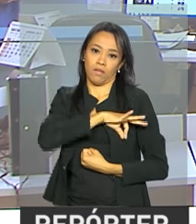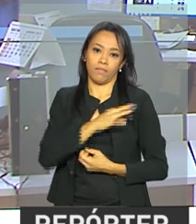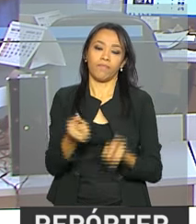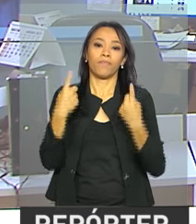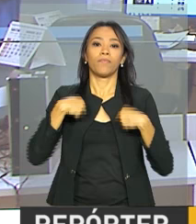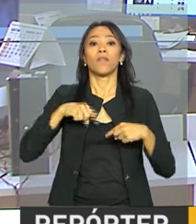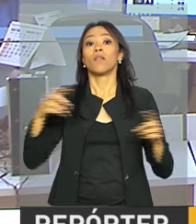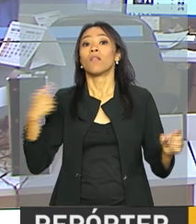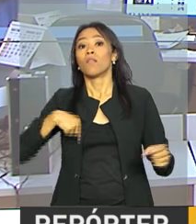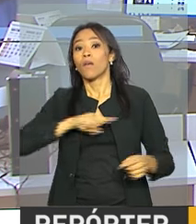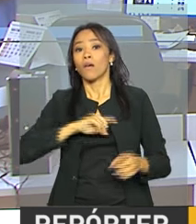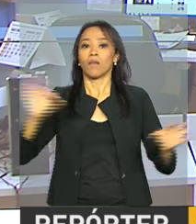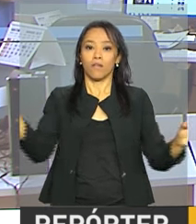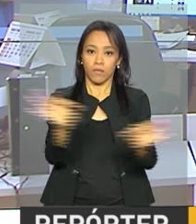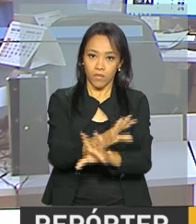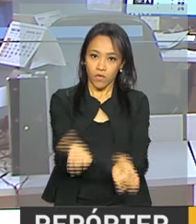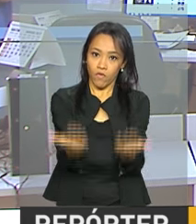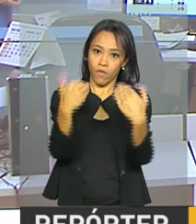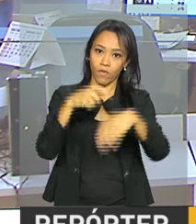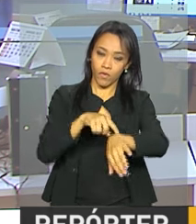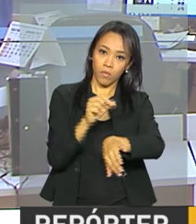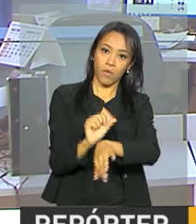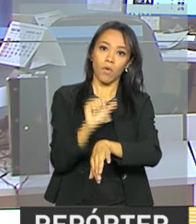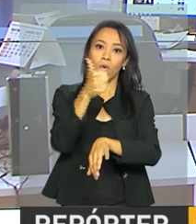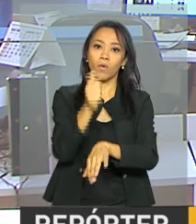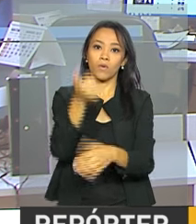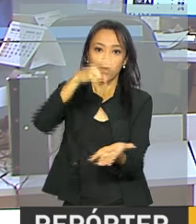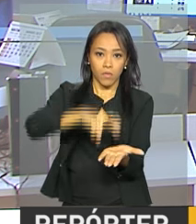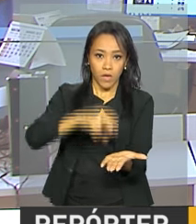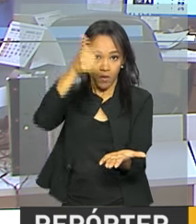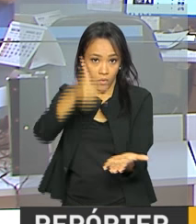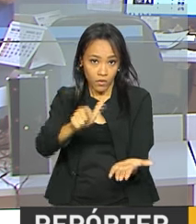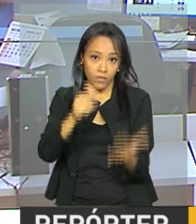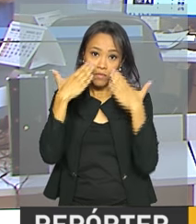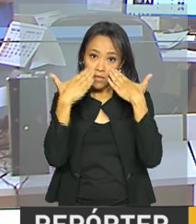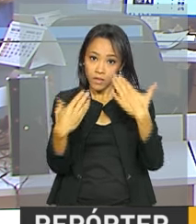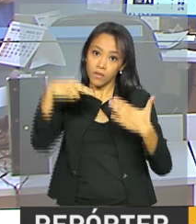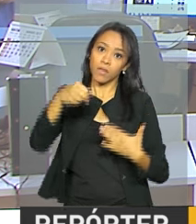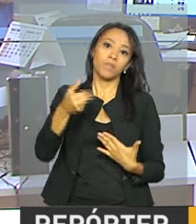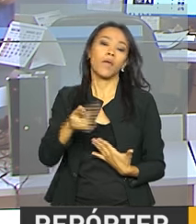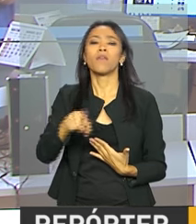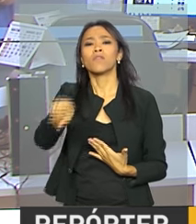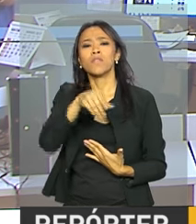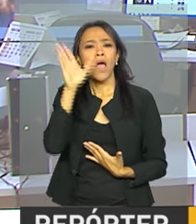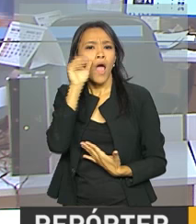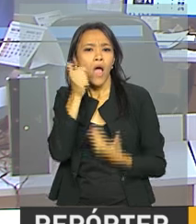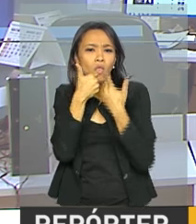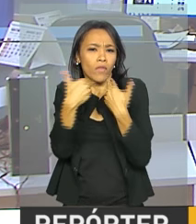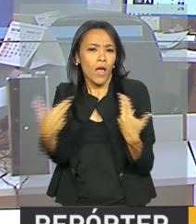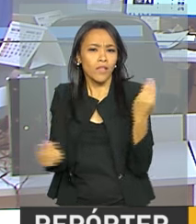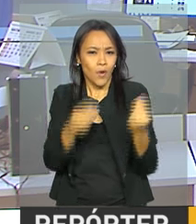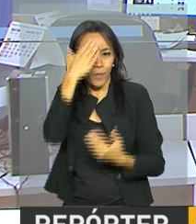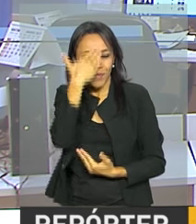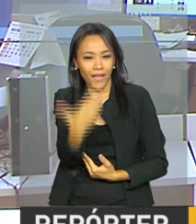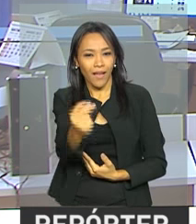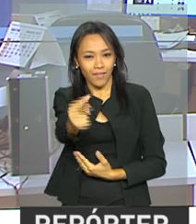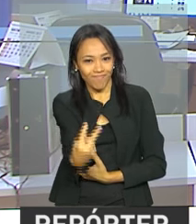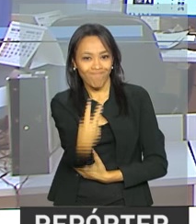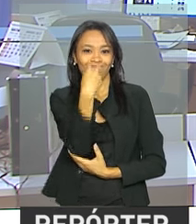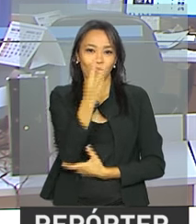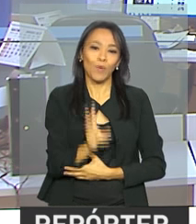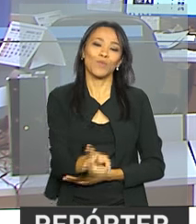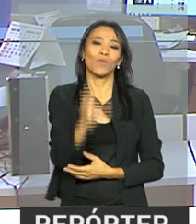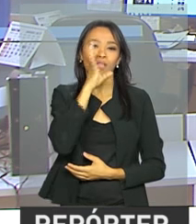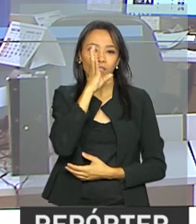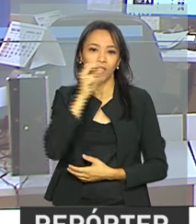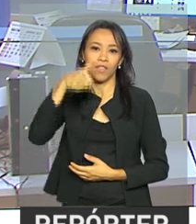Voltamos às 11 da manhã na próxima edição do Reporter NBR acompanha as novidades também em nossas redes sociais Obrigado pela sua companh